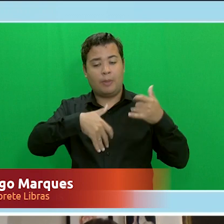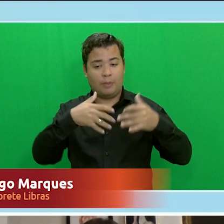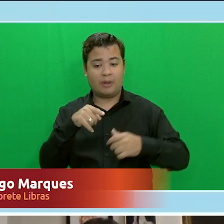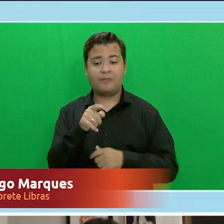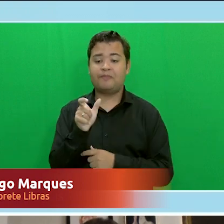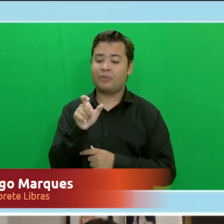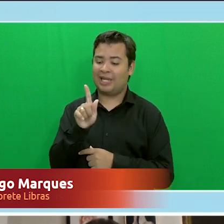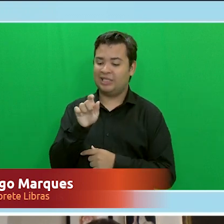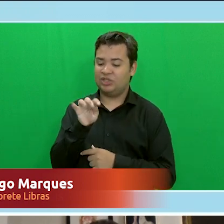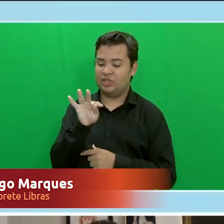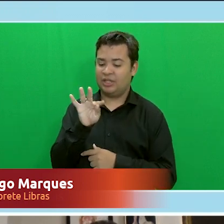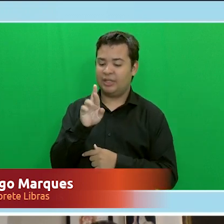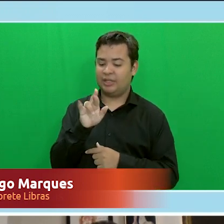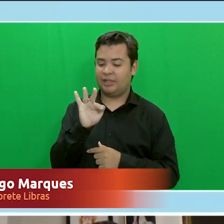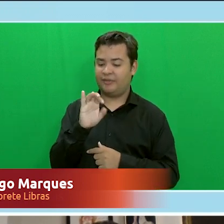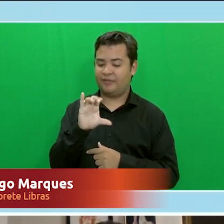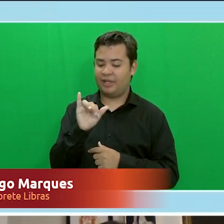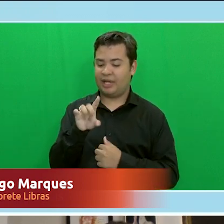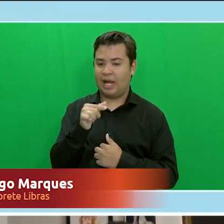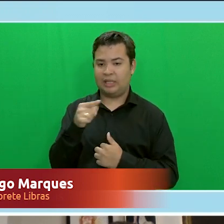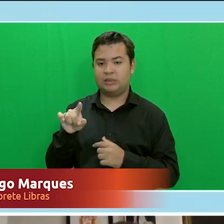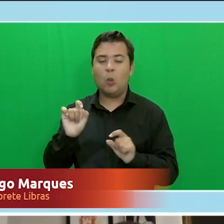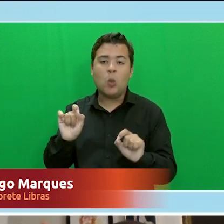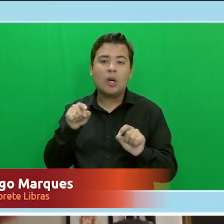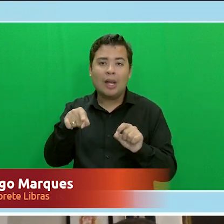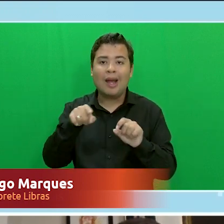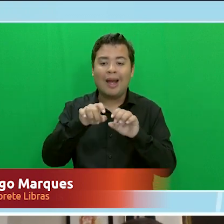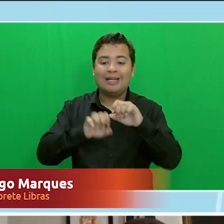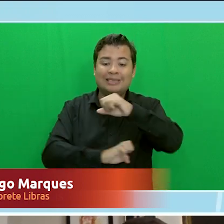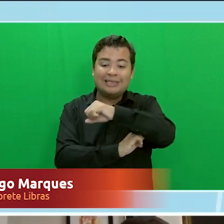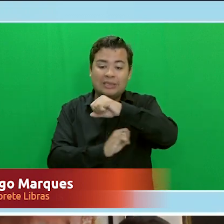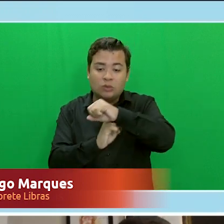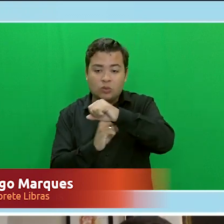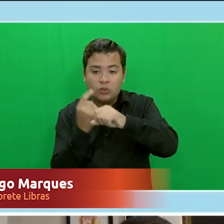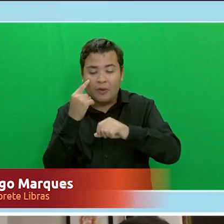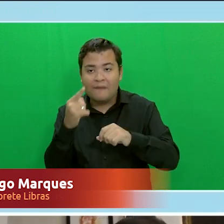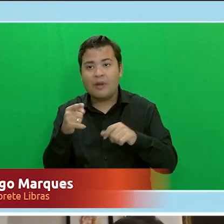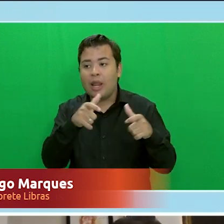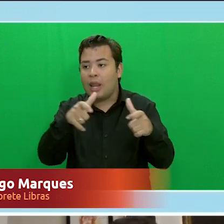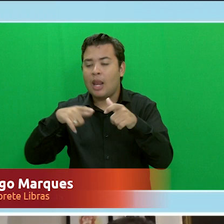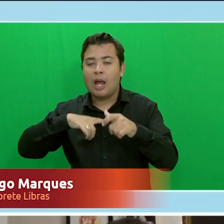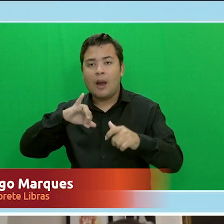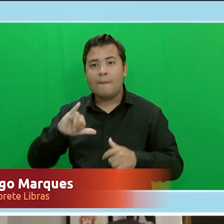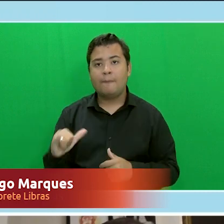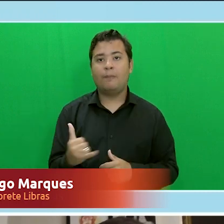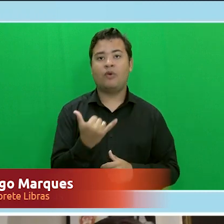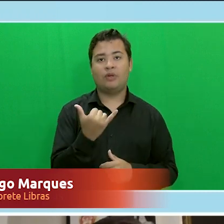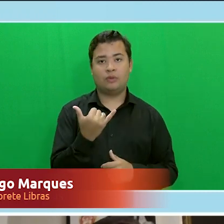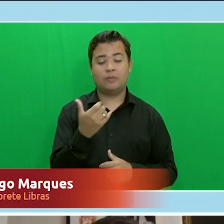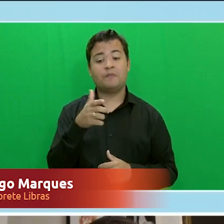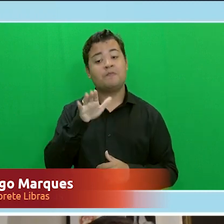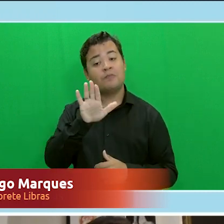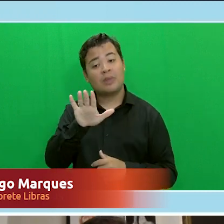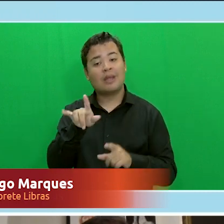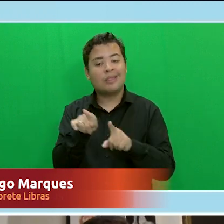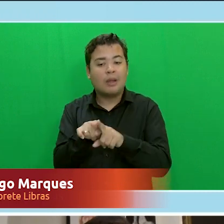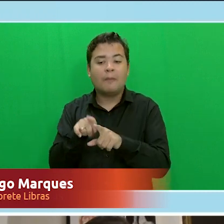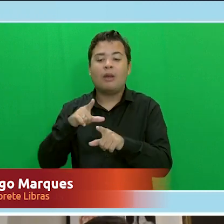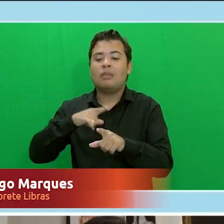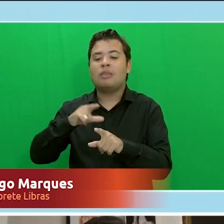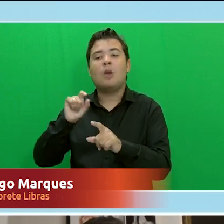A gentrificação é você usar essa estrutura e começar a aproveitar esses espaços. Só que aí também há